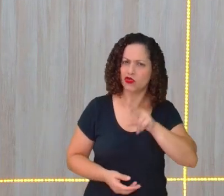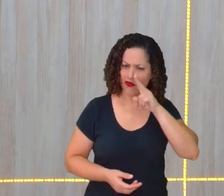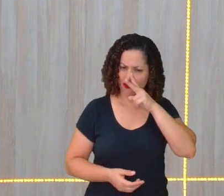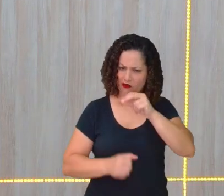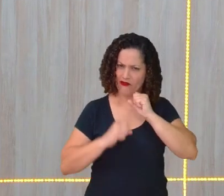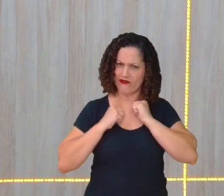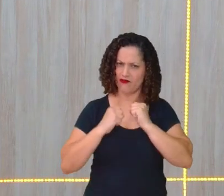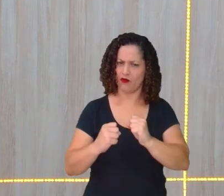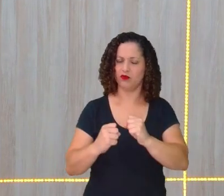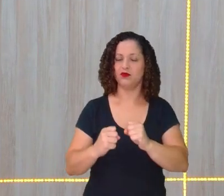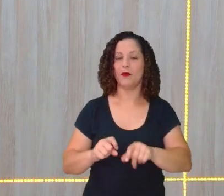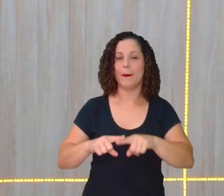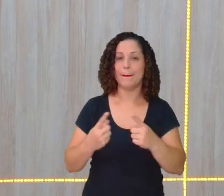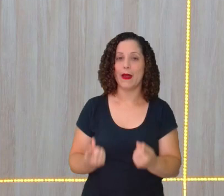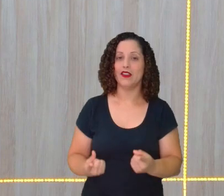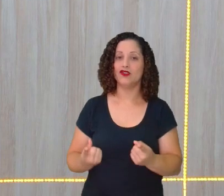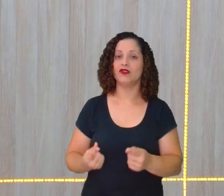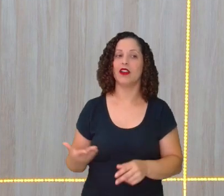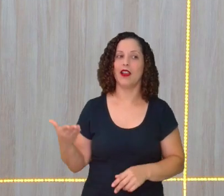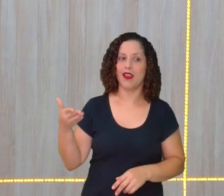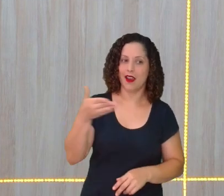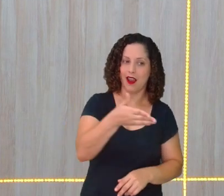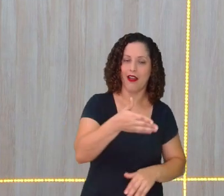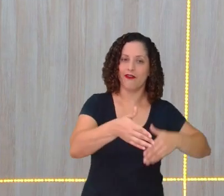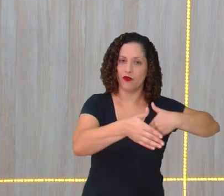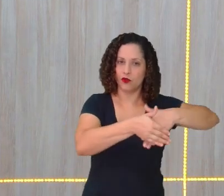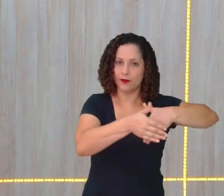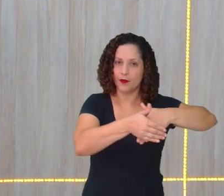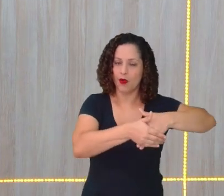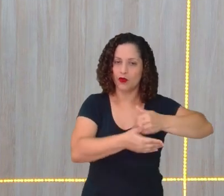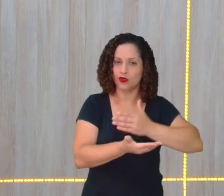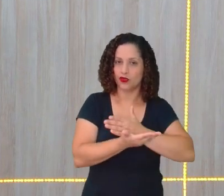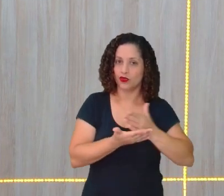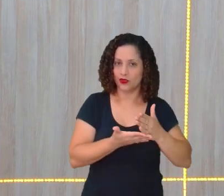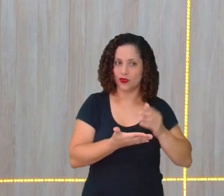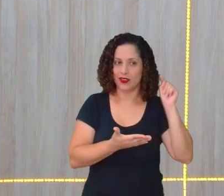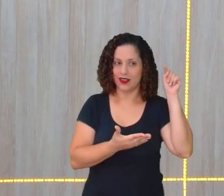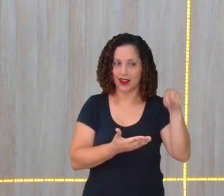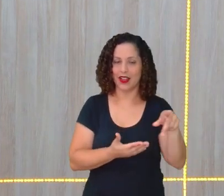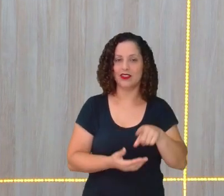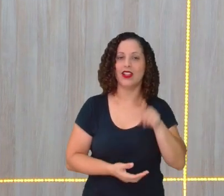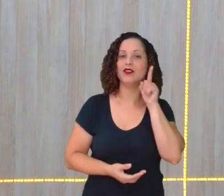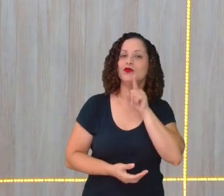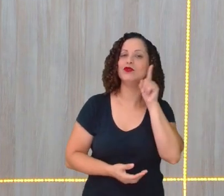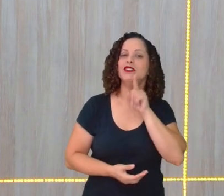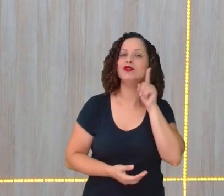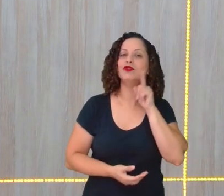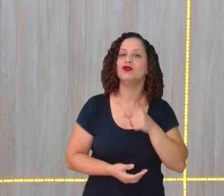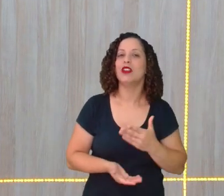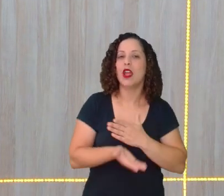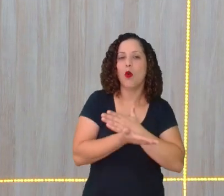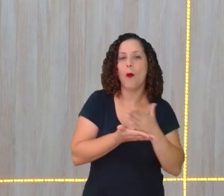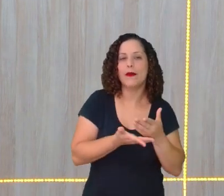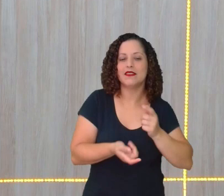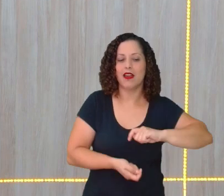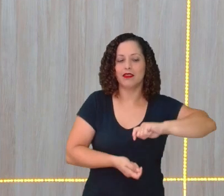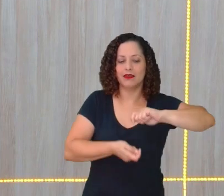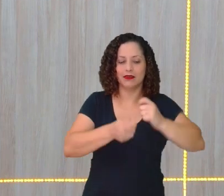Então, quando foi para os Estados Unidos, eles começaram a aperfeiçoar o futebol